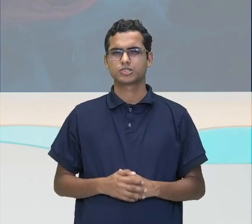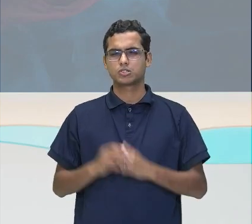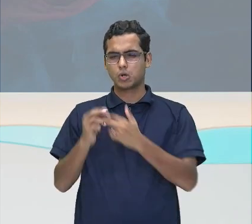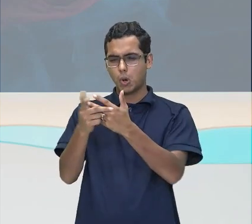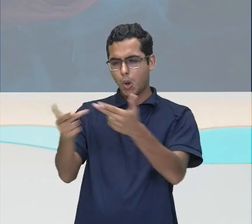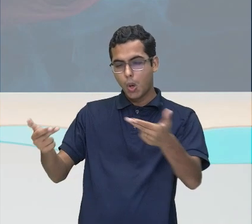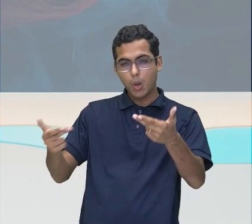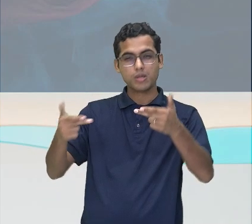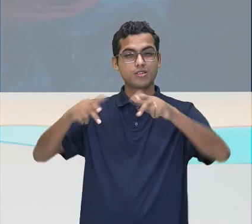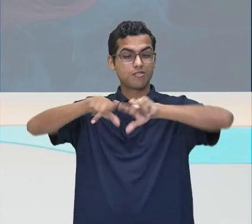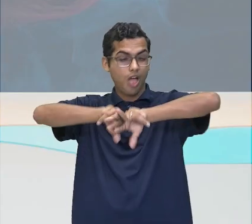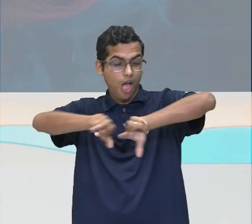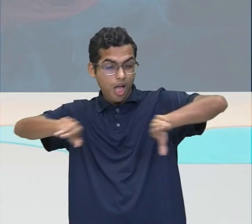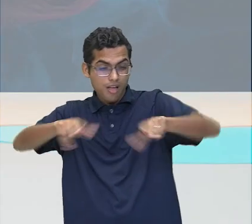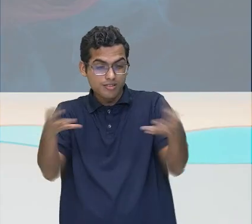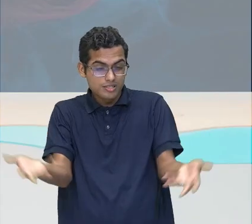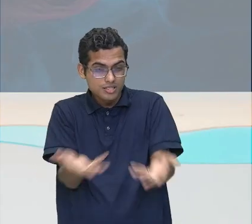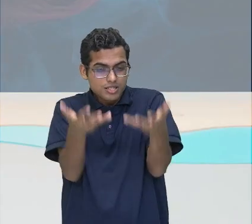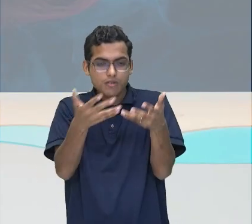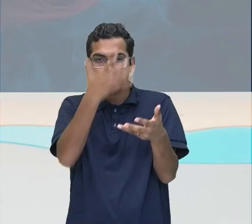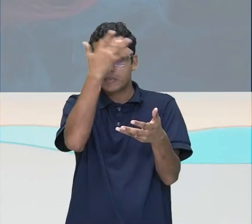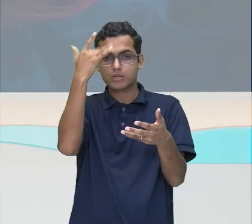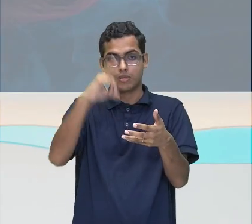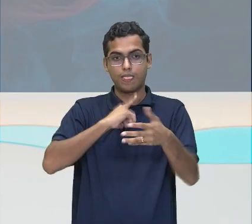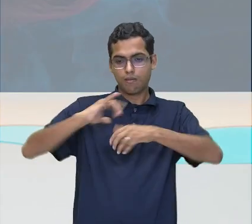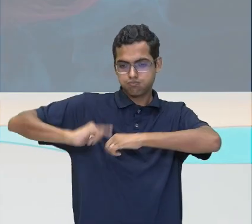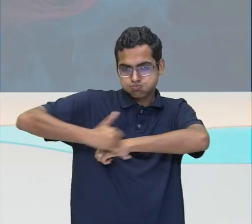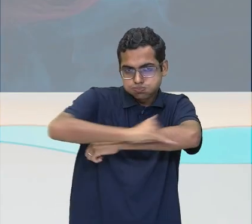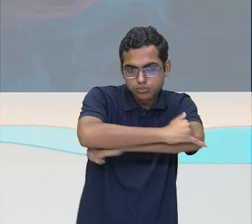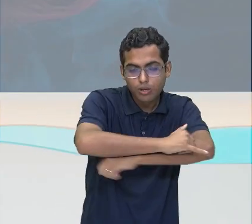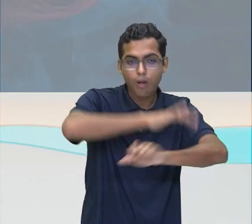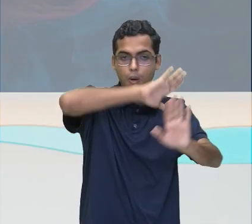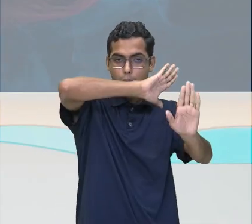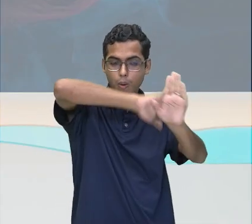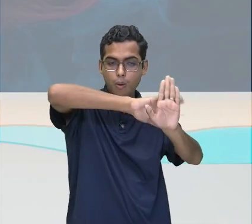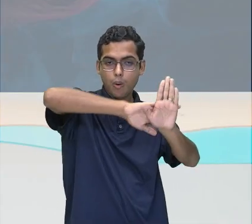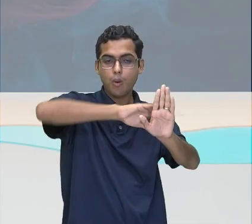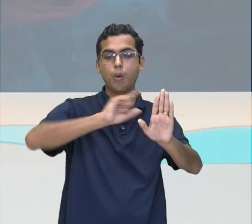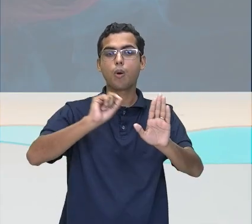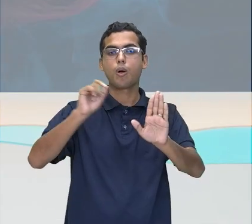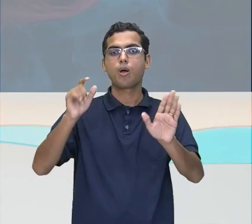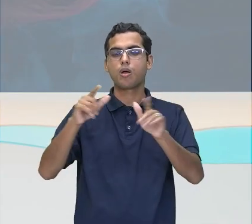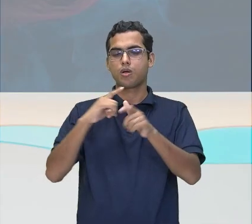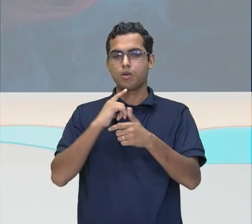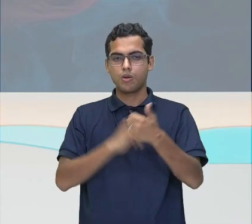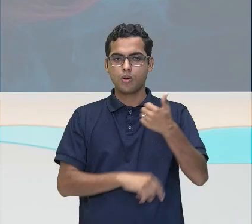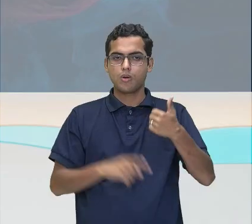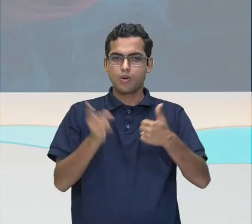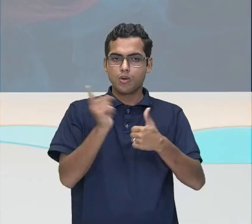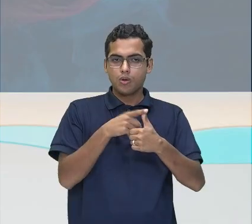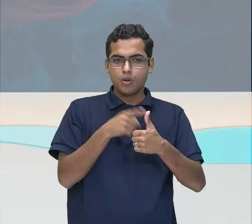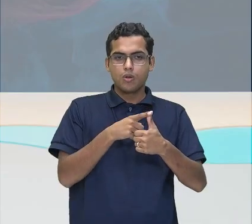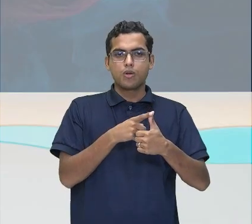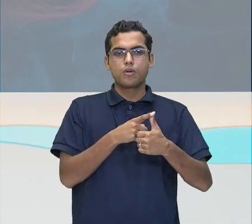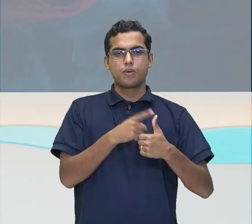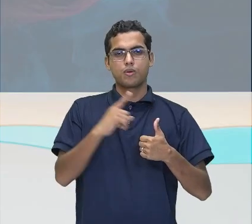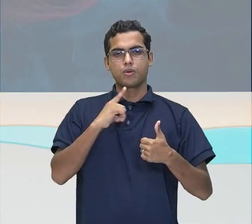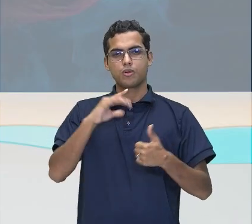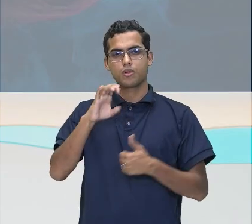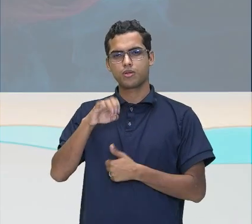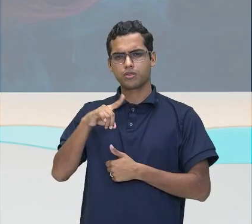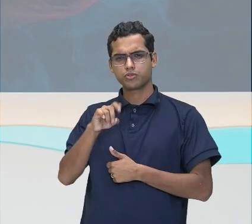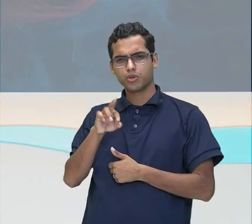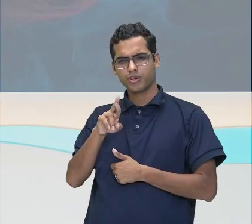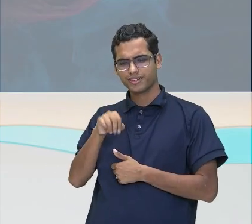Entre as causas mais comuns, né, a gente tem aí os fatores genéticos, disfunções endócrinas, o estilo